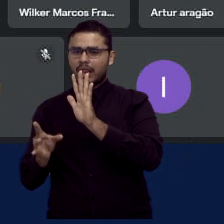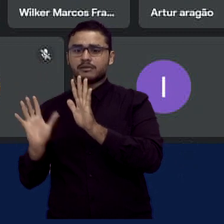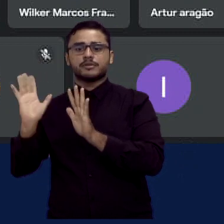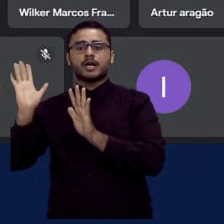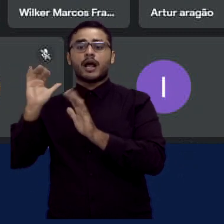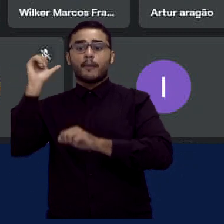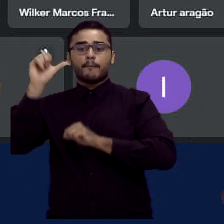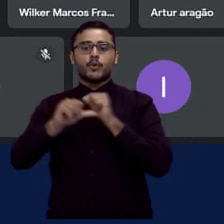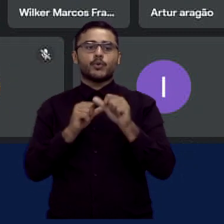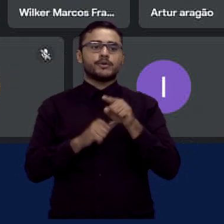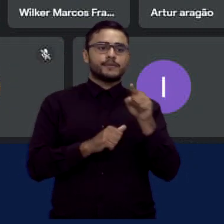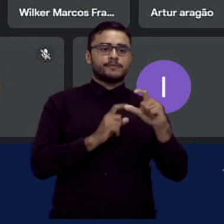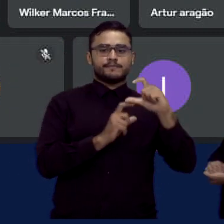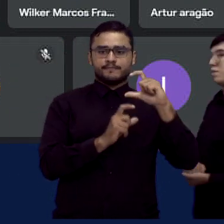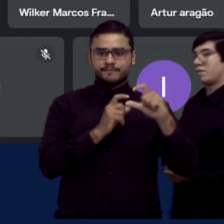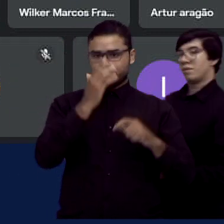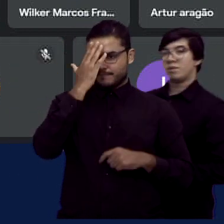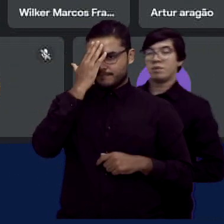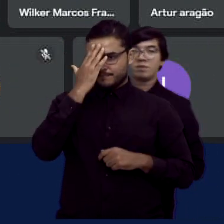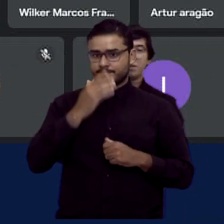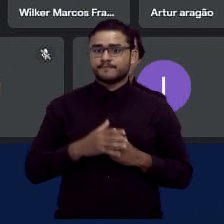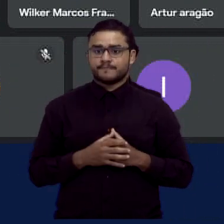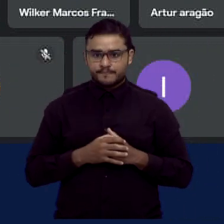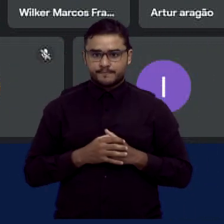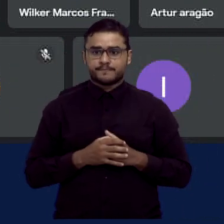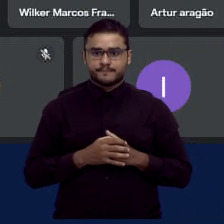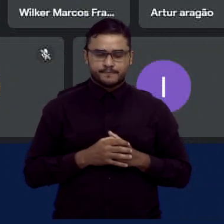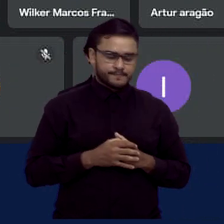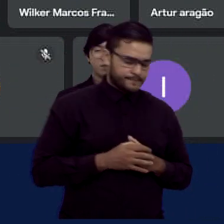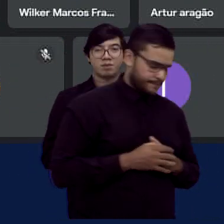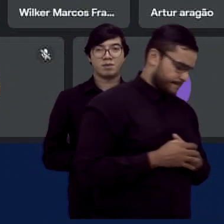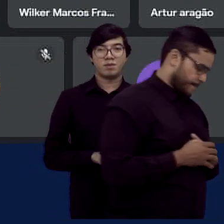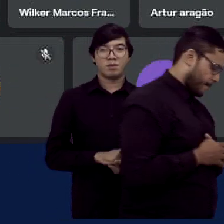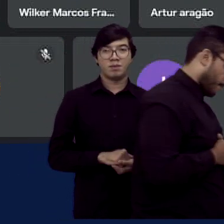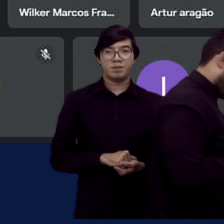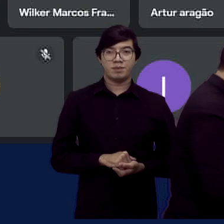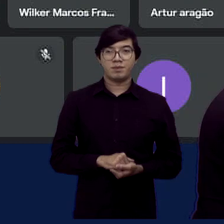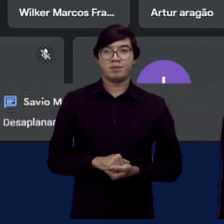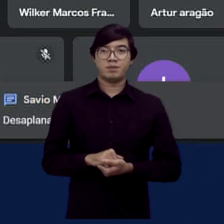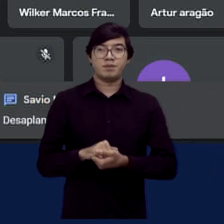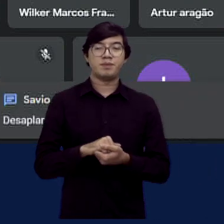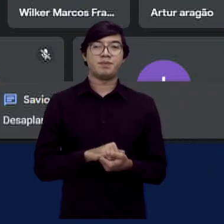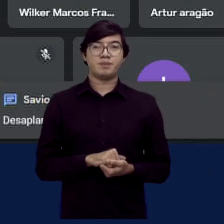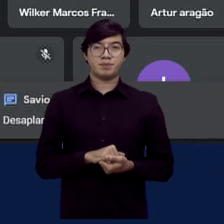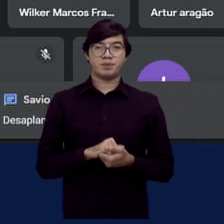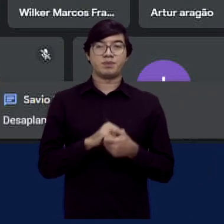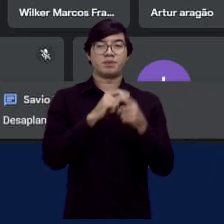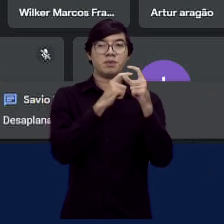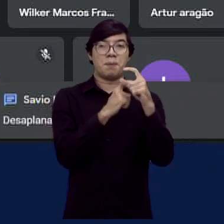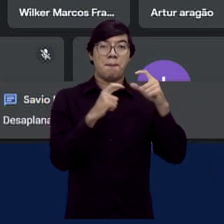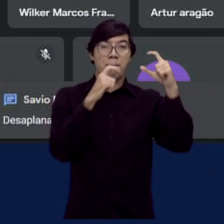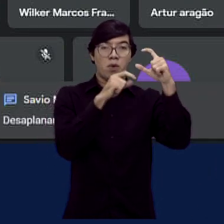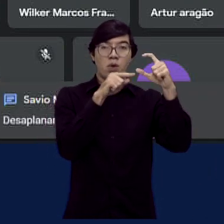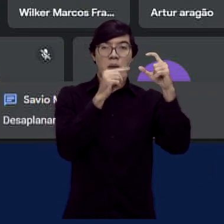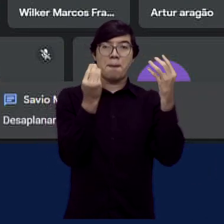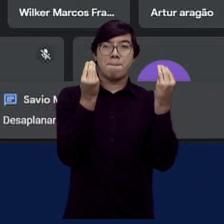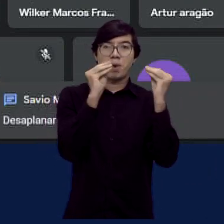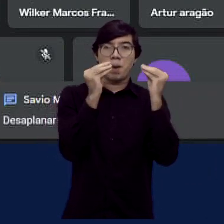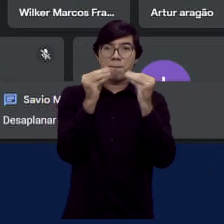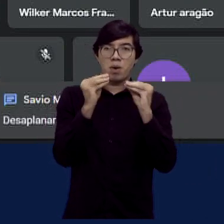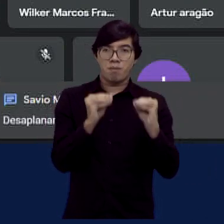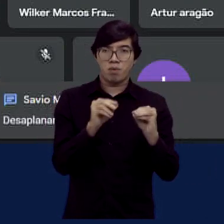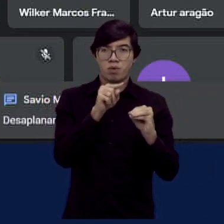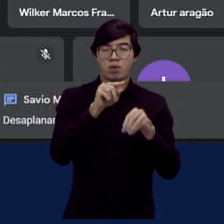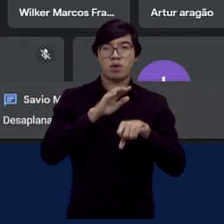permite isso, certo? E a narrativa imagética do quadrinho também permite isso, certo? Desplanado